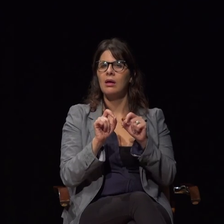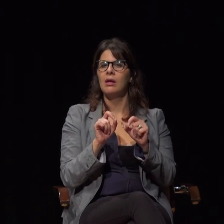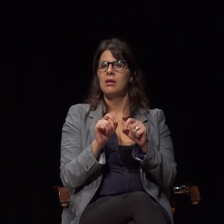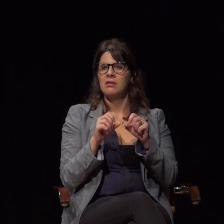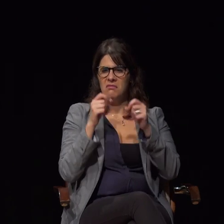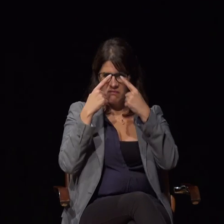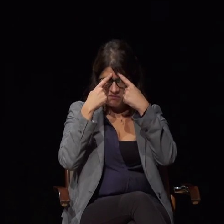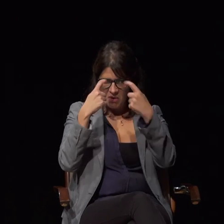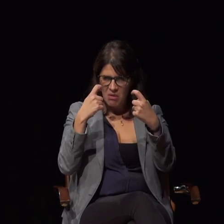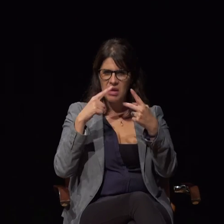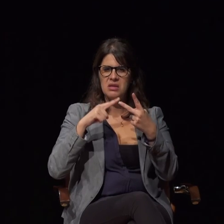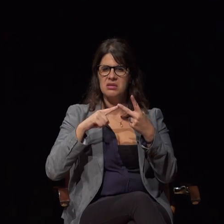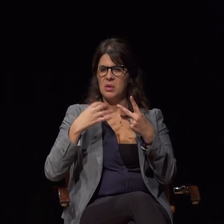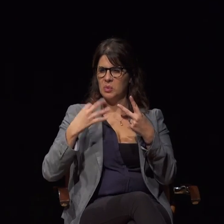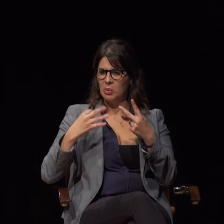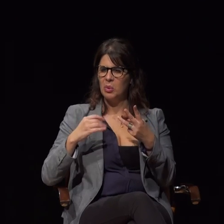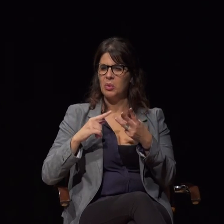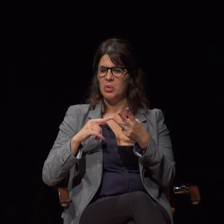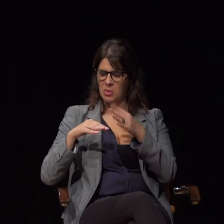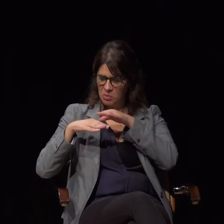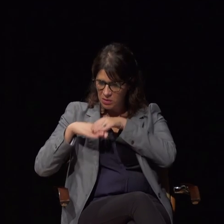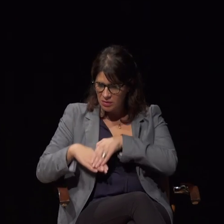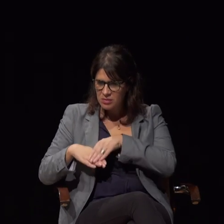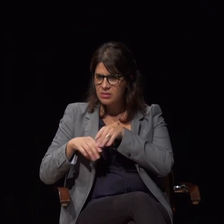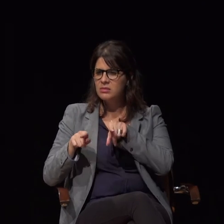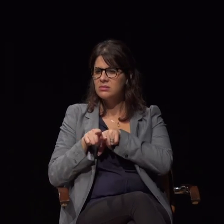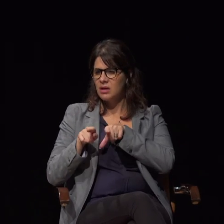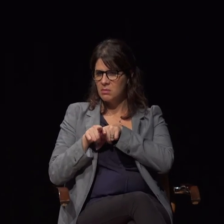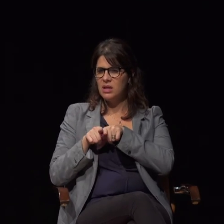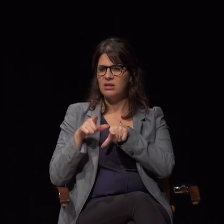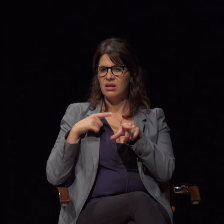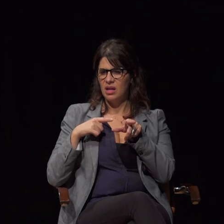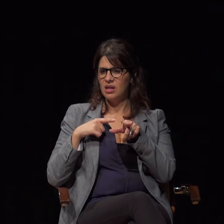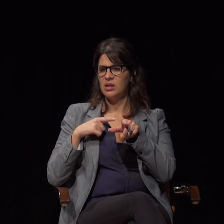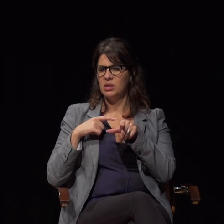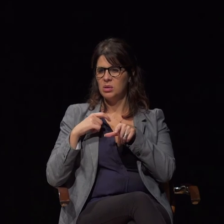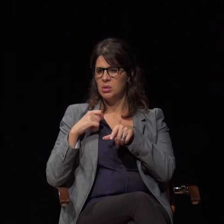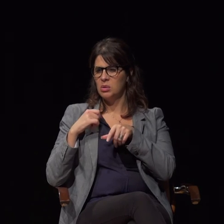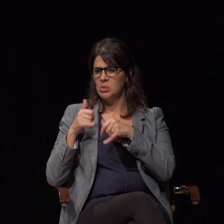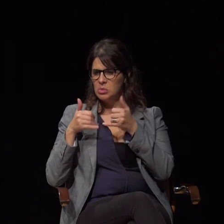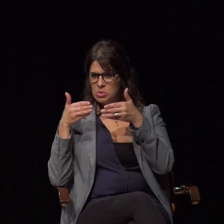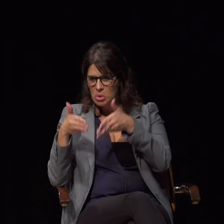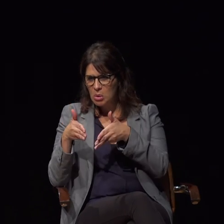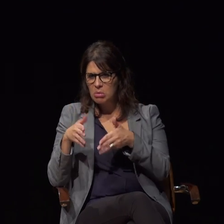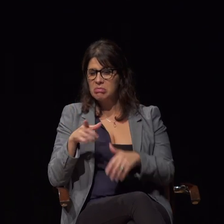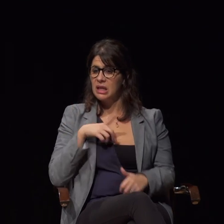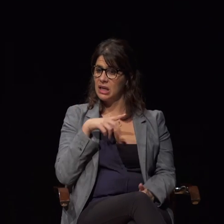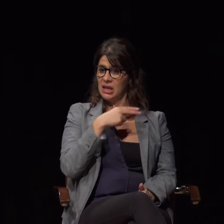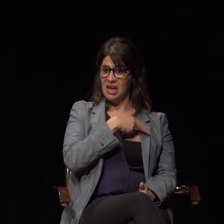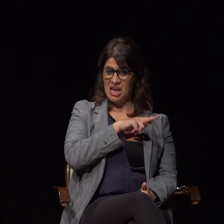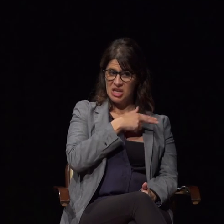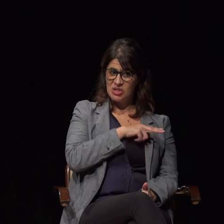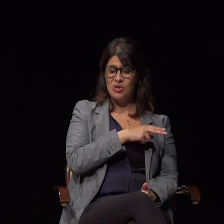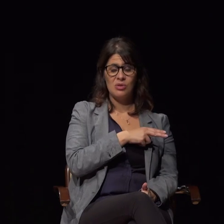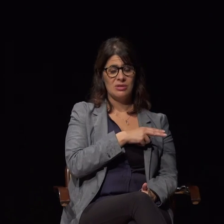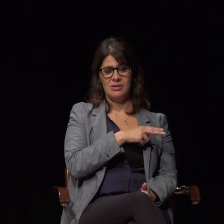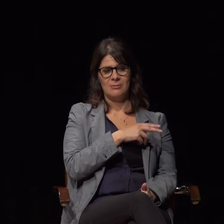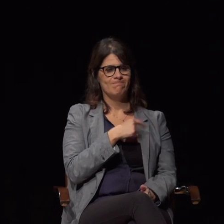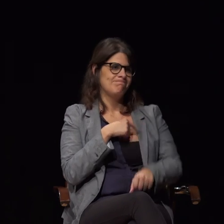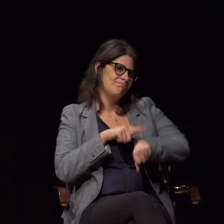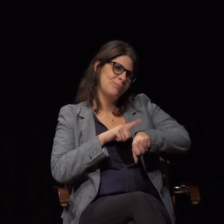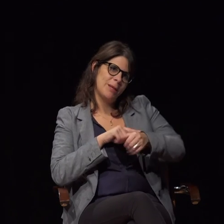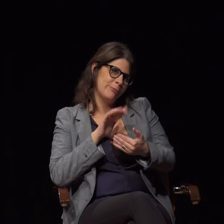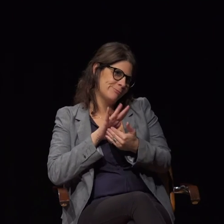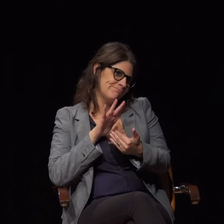também muito jogo muita muita sociabilidade muita religiosidade que eu não tive tempo de falar